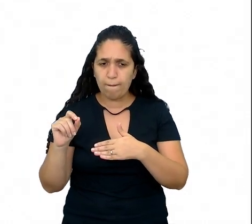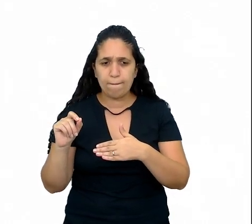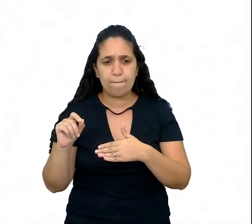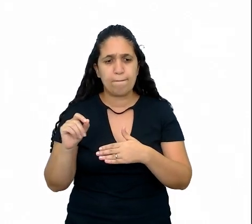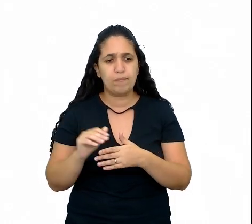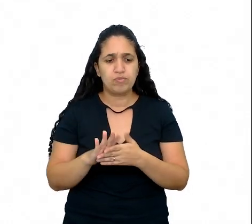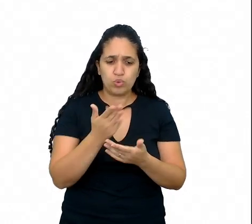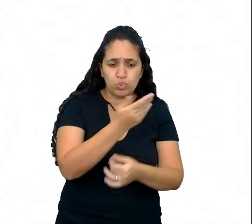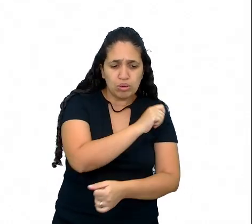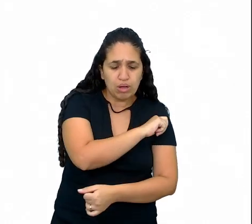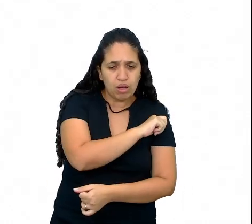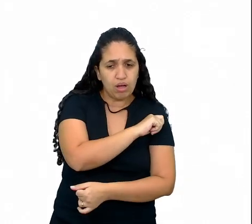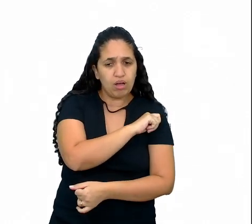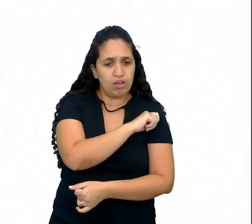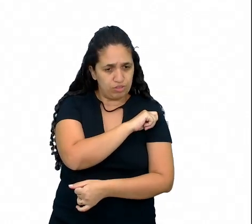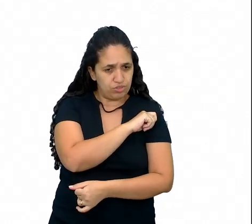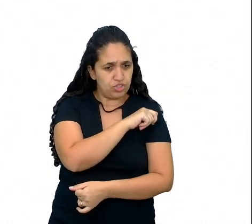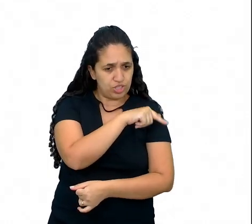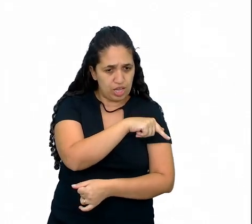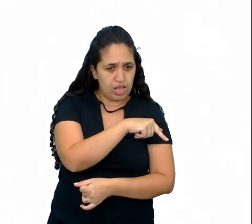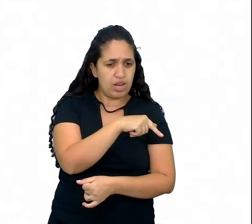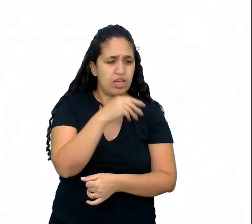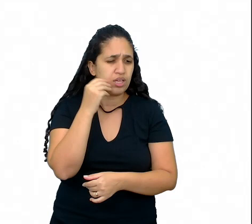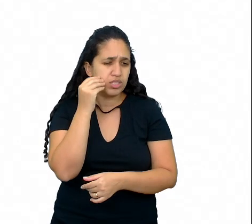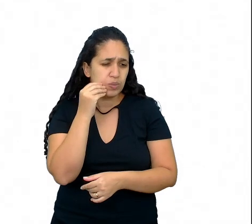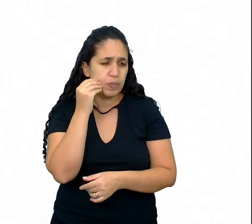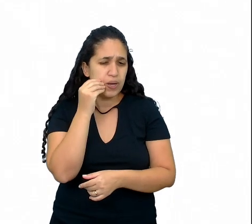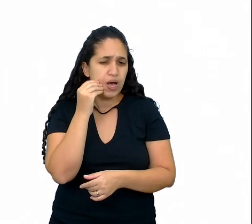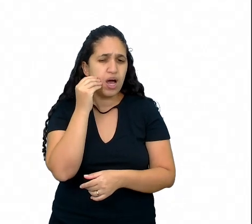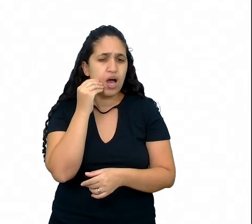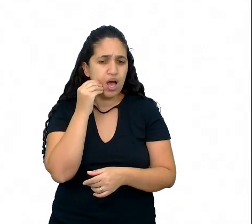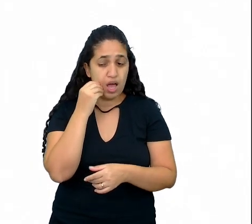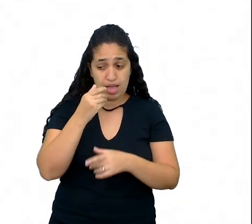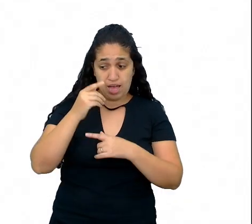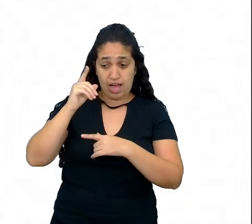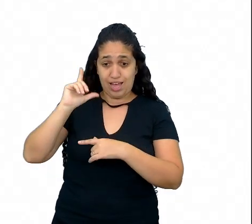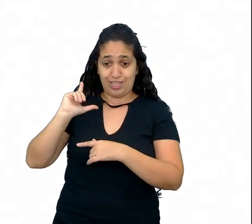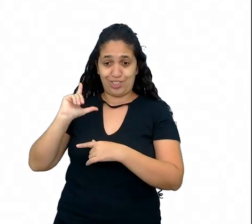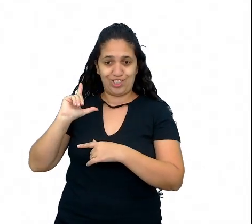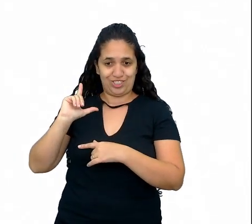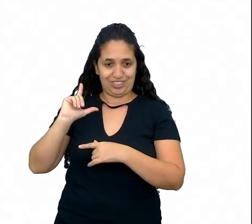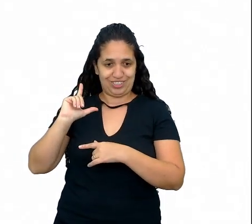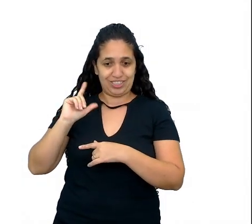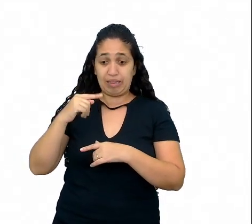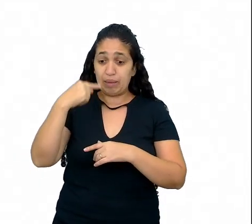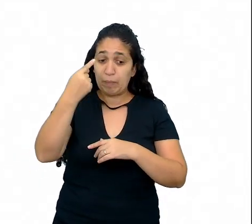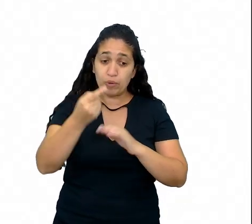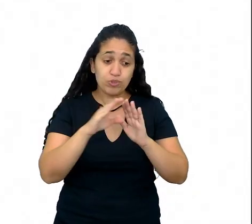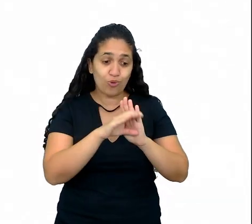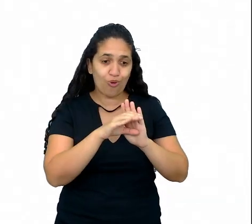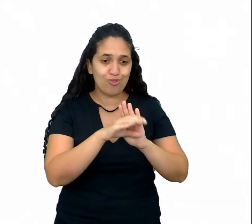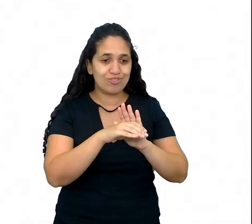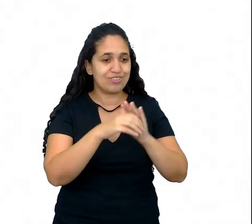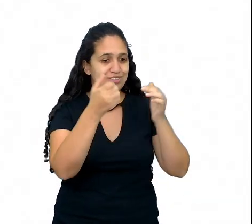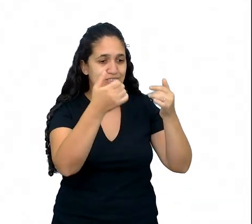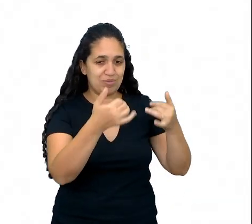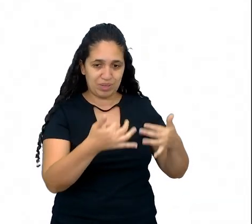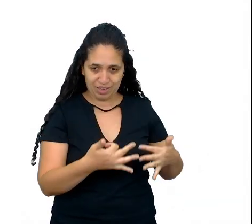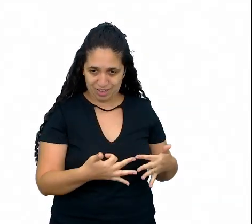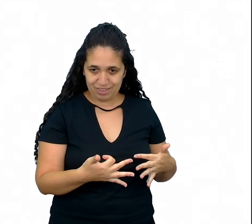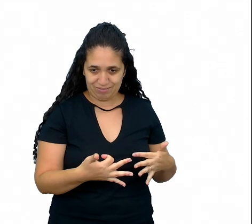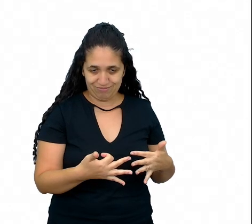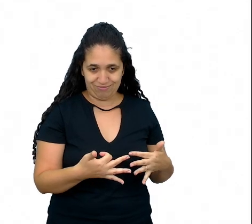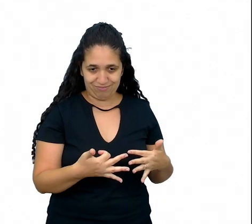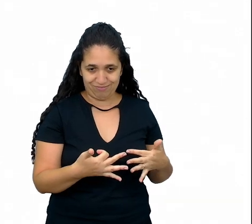sobre o estudante, né, fazer uma experimentação antes do conceito dado, tá? Também não é,